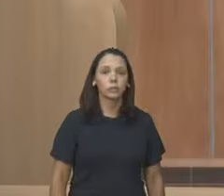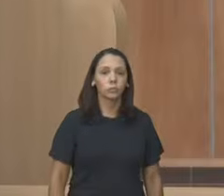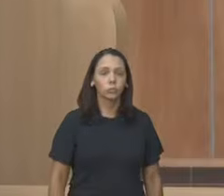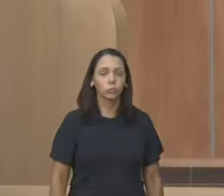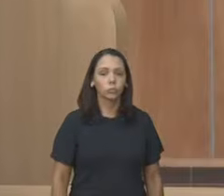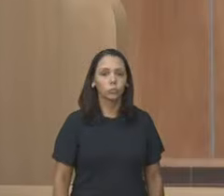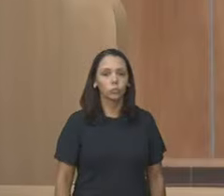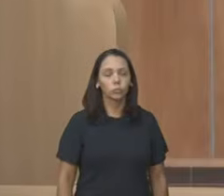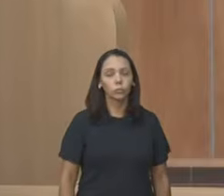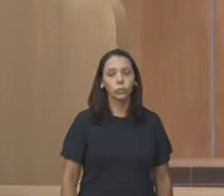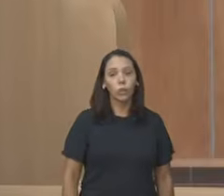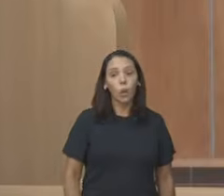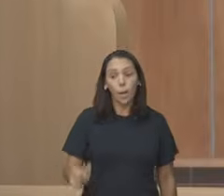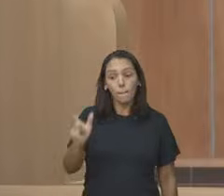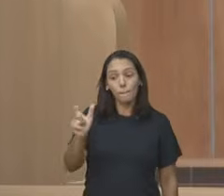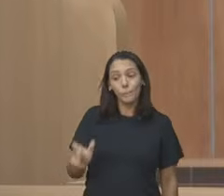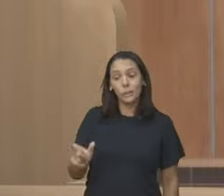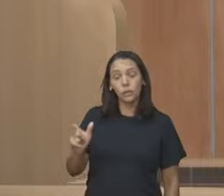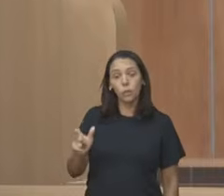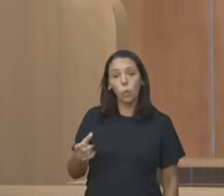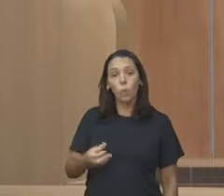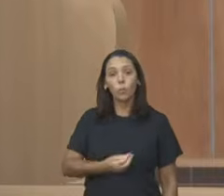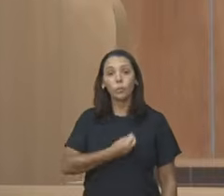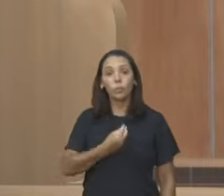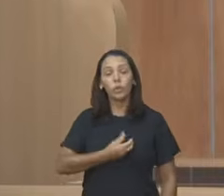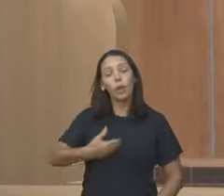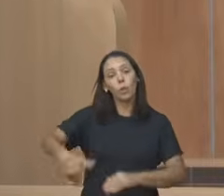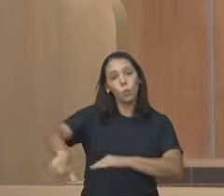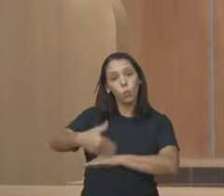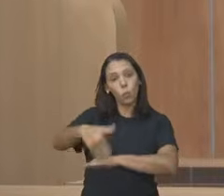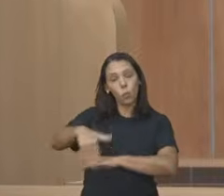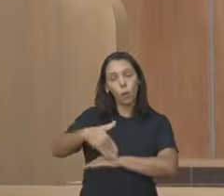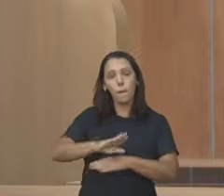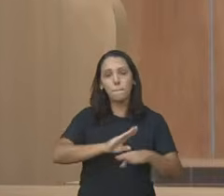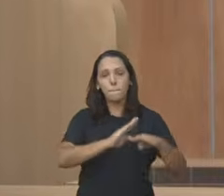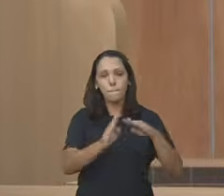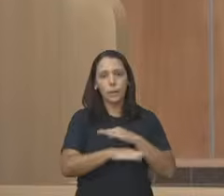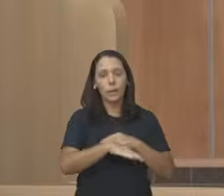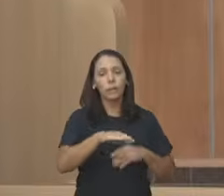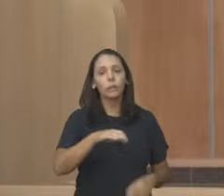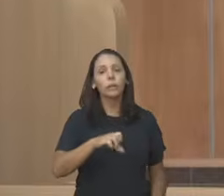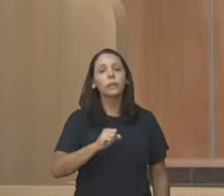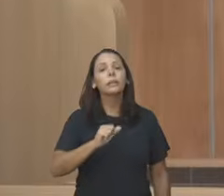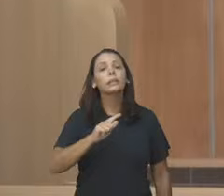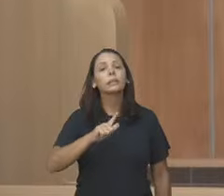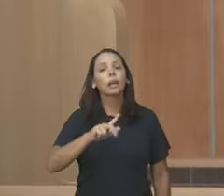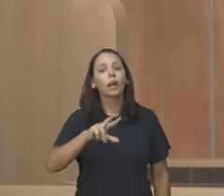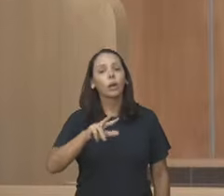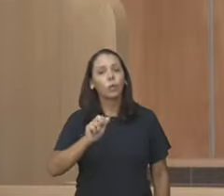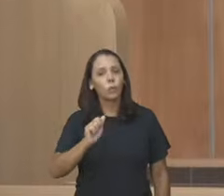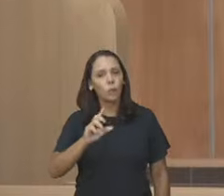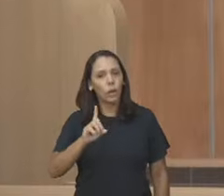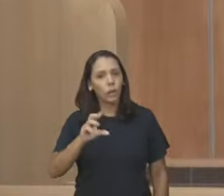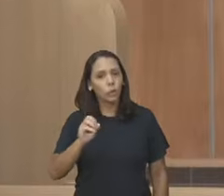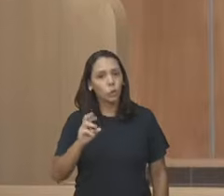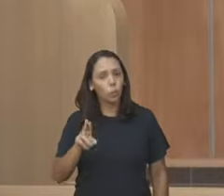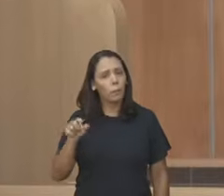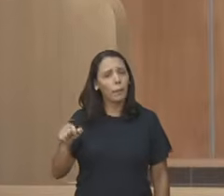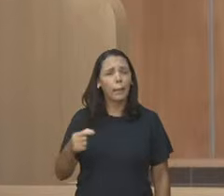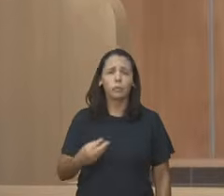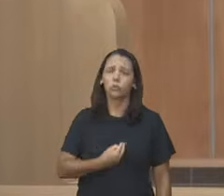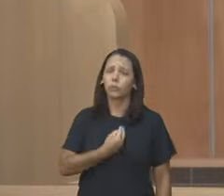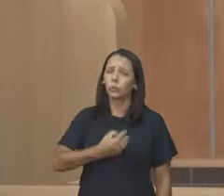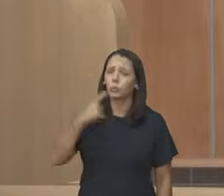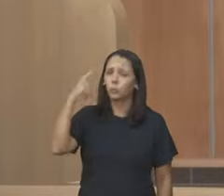uma pessoa de situação de rua que estava no Cidade de Salvador, dando muito trabalho para a população, inclusive no postinho de